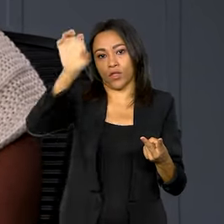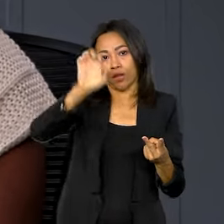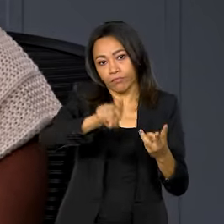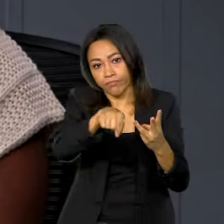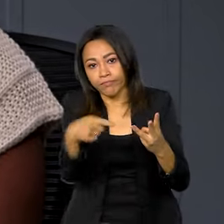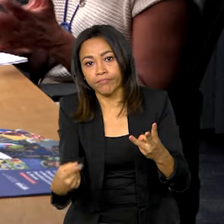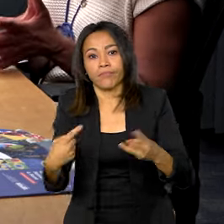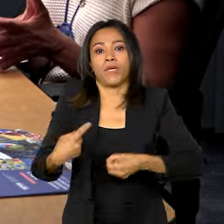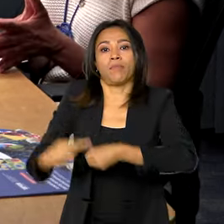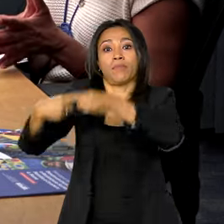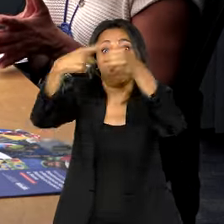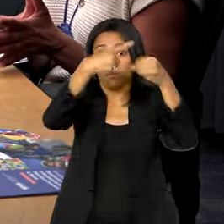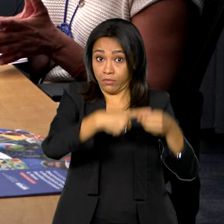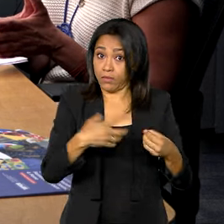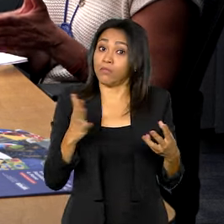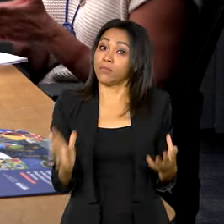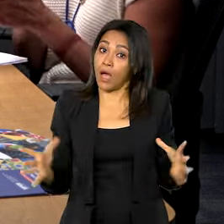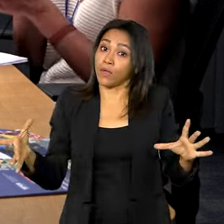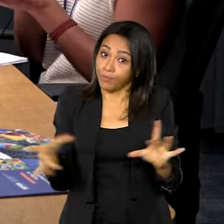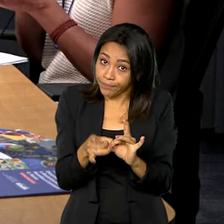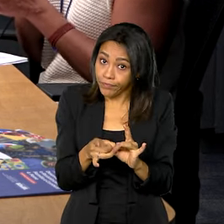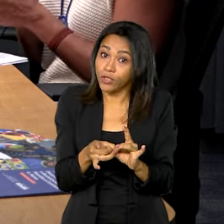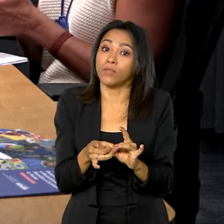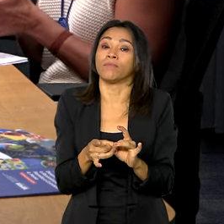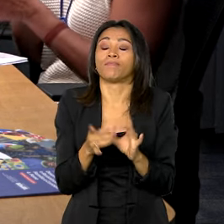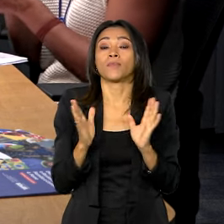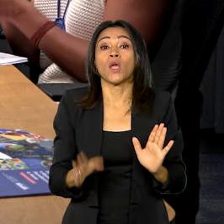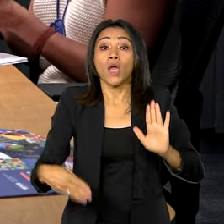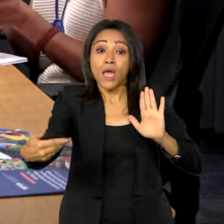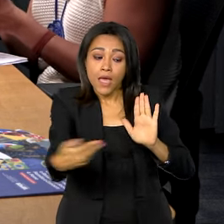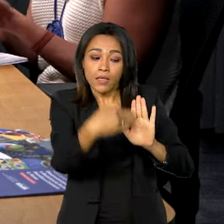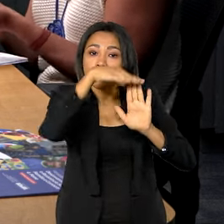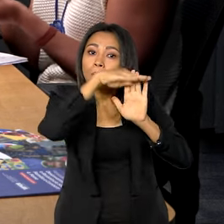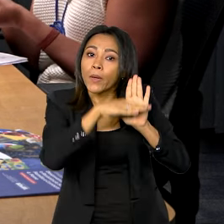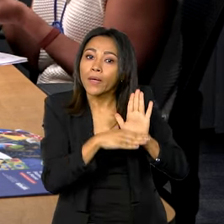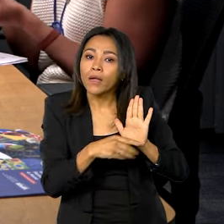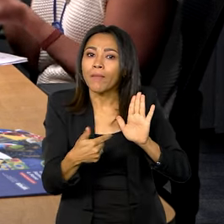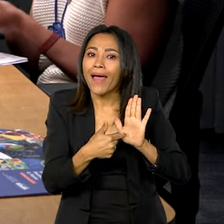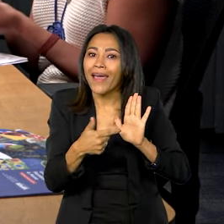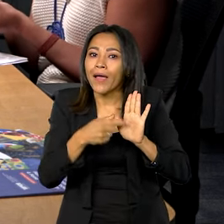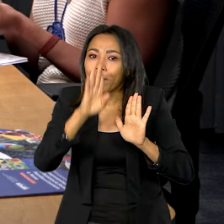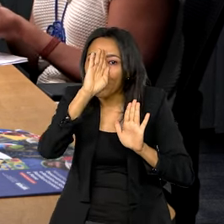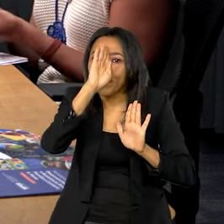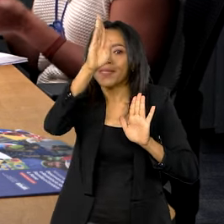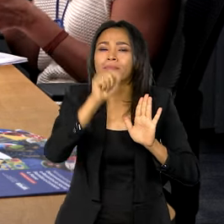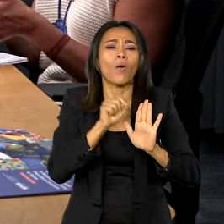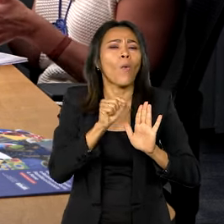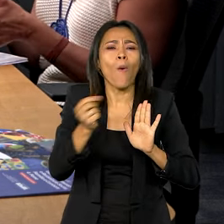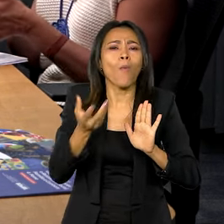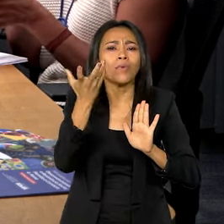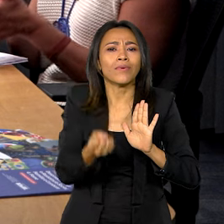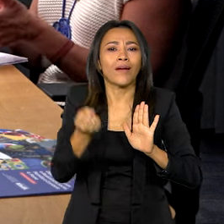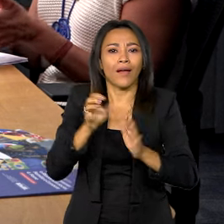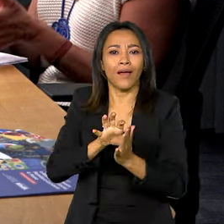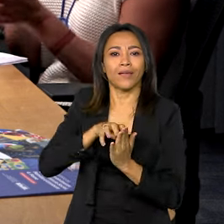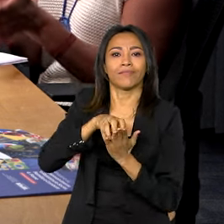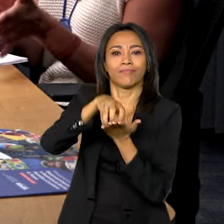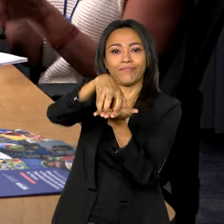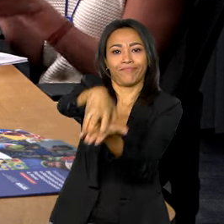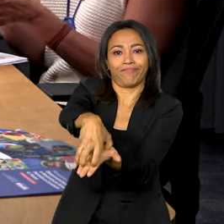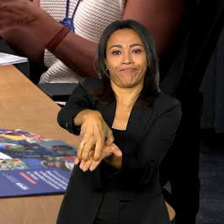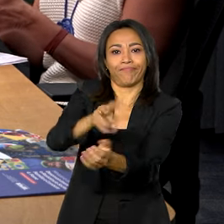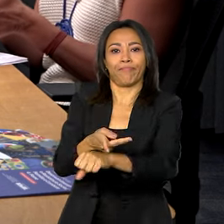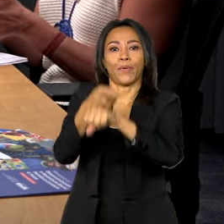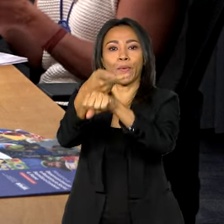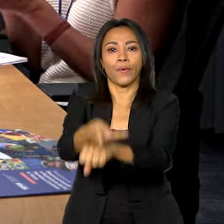Estados e prefe feituras municipais o programa ele ele a porta de entrada dele é exatamente o CS que